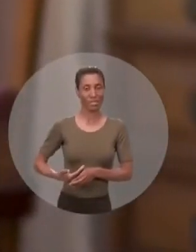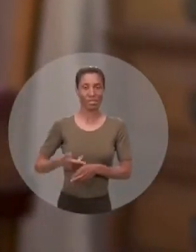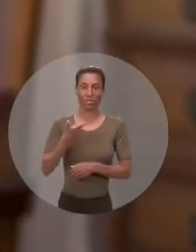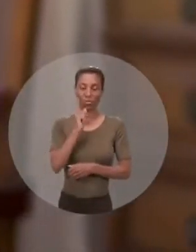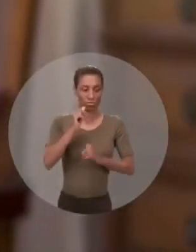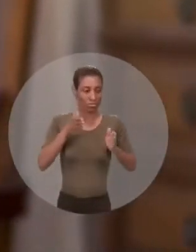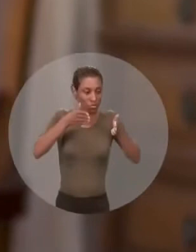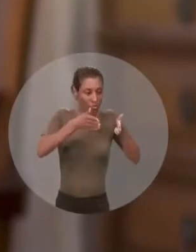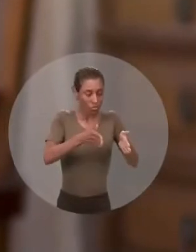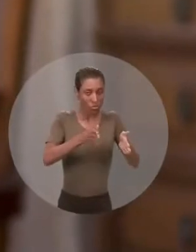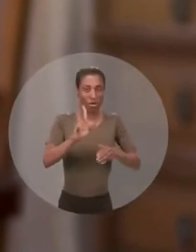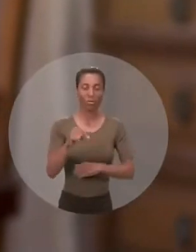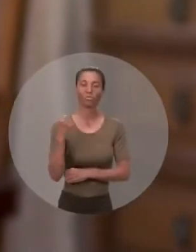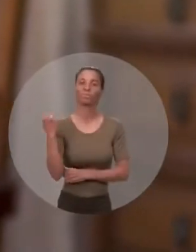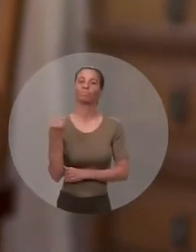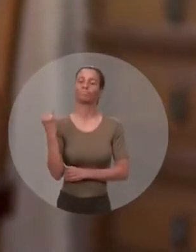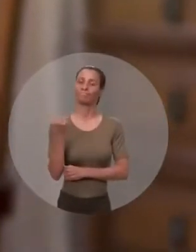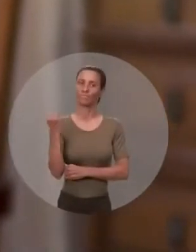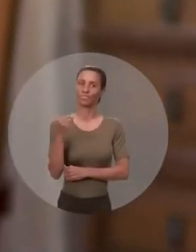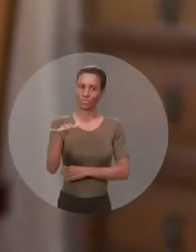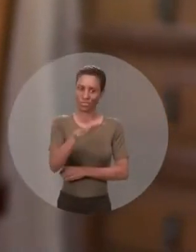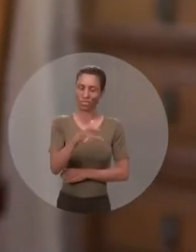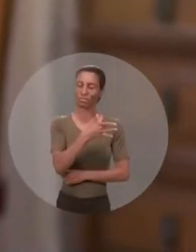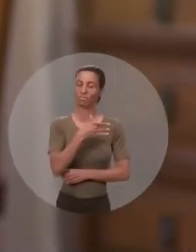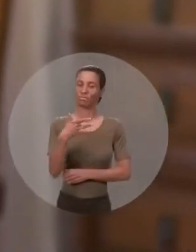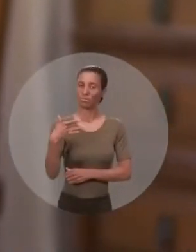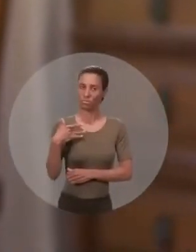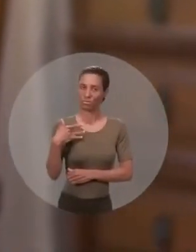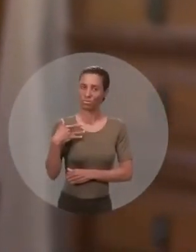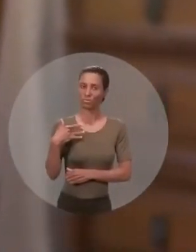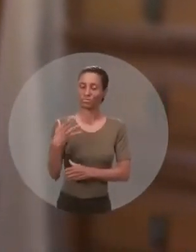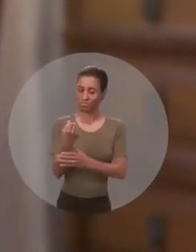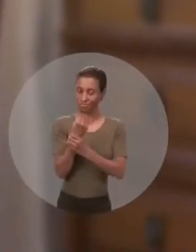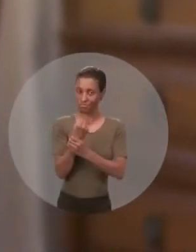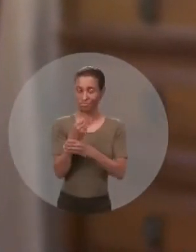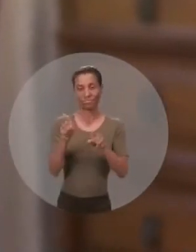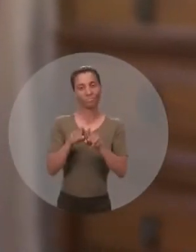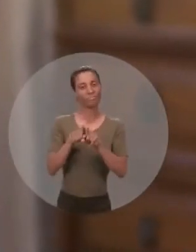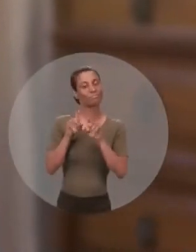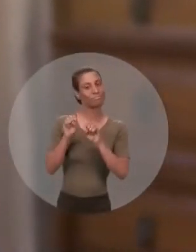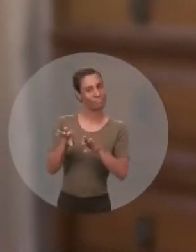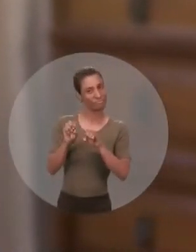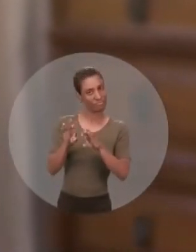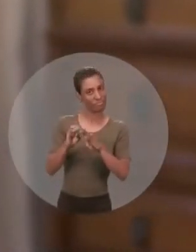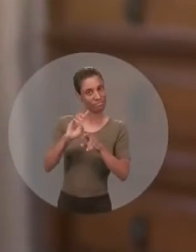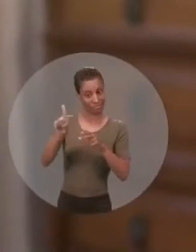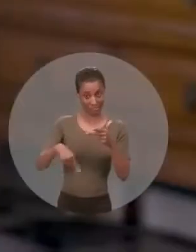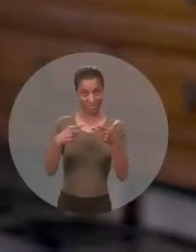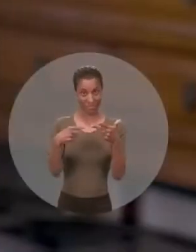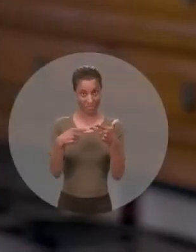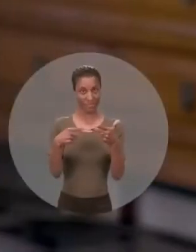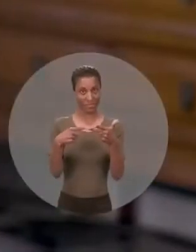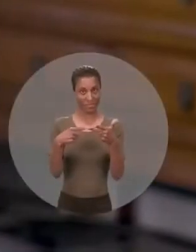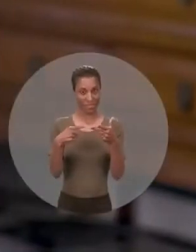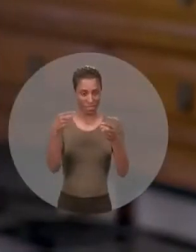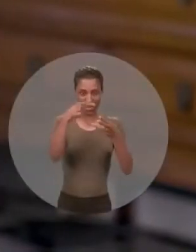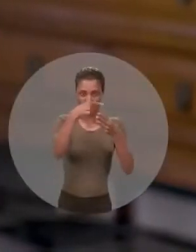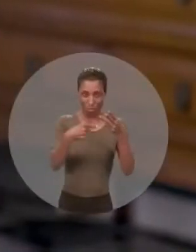estatais para concentrar esforços no que interessa: saúde, segurança e educação.